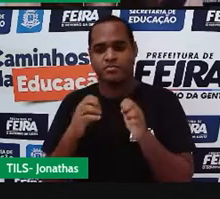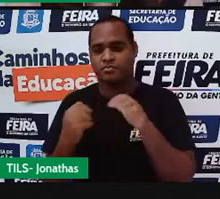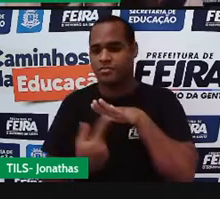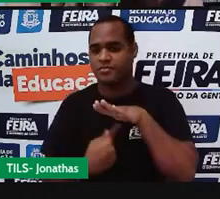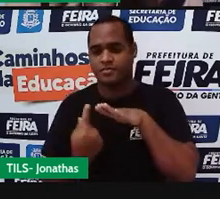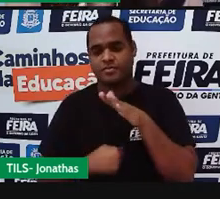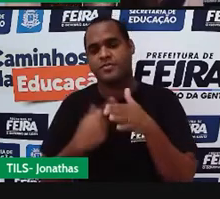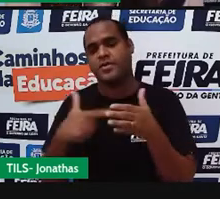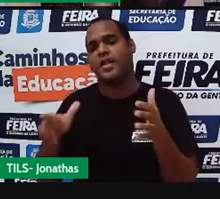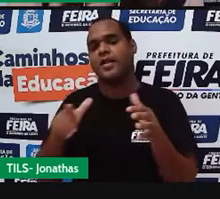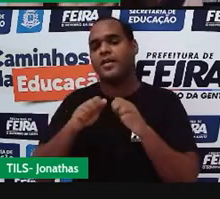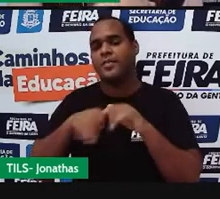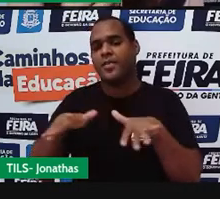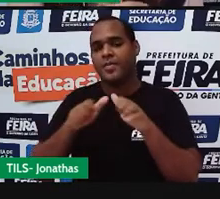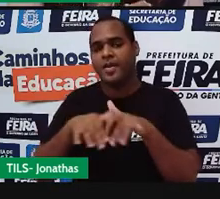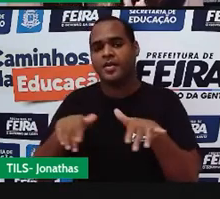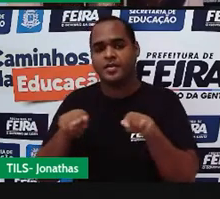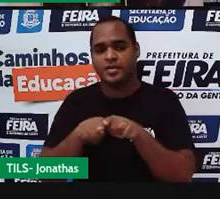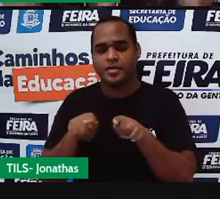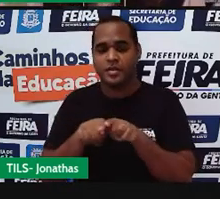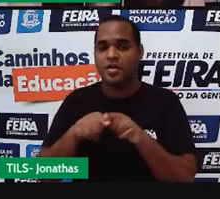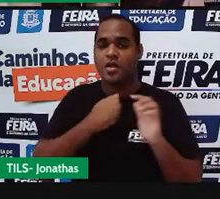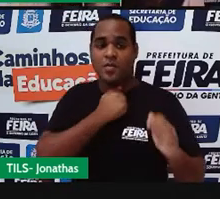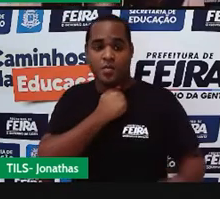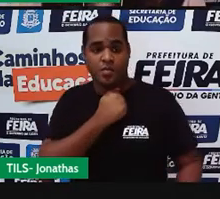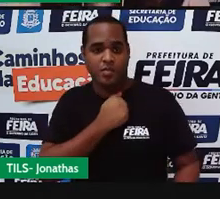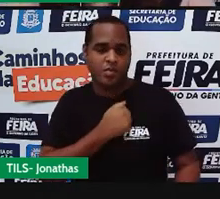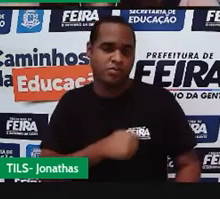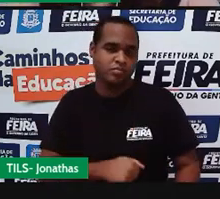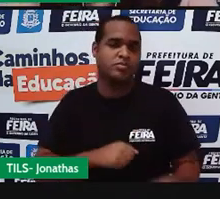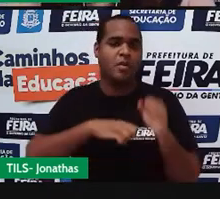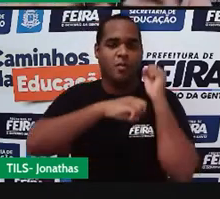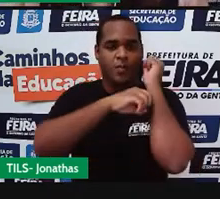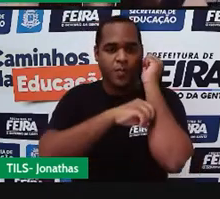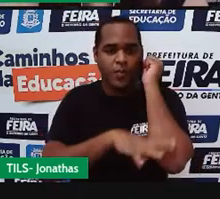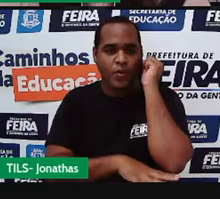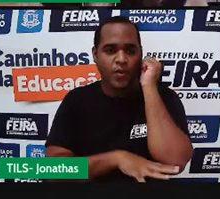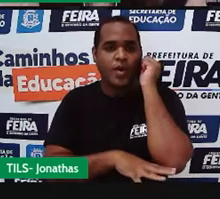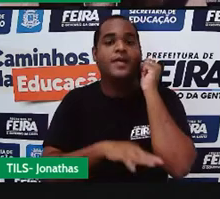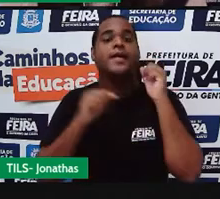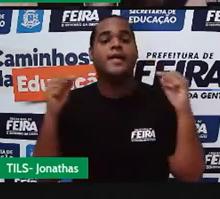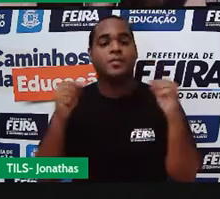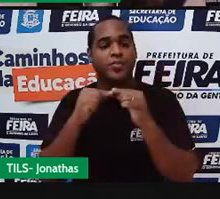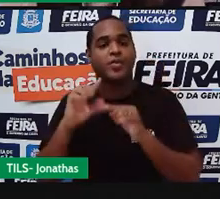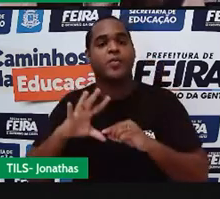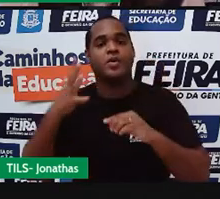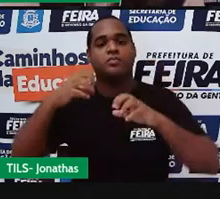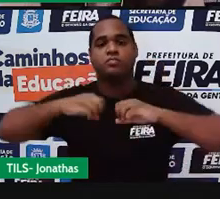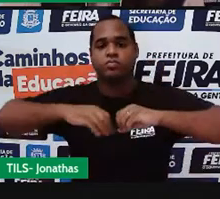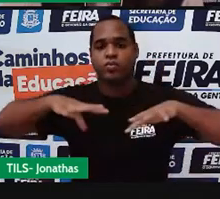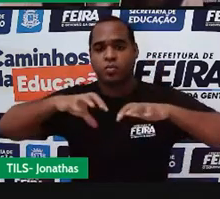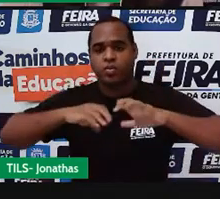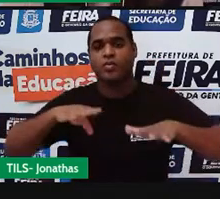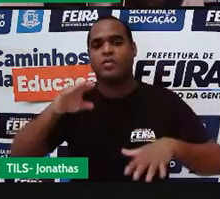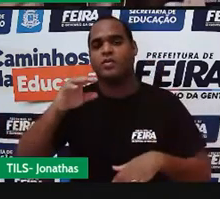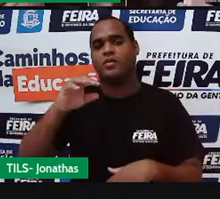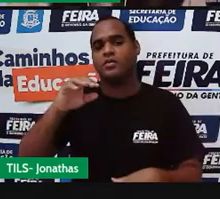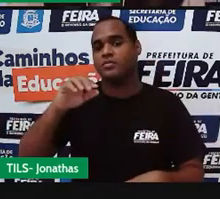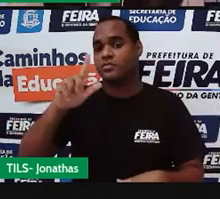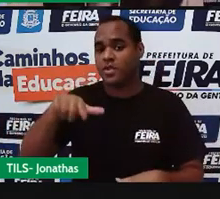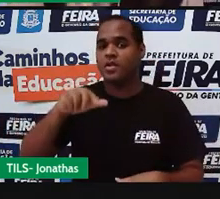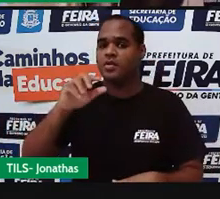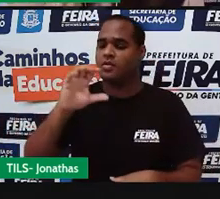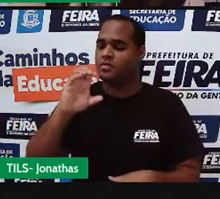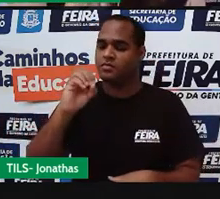também quando eles soltam as flatulências o com o mesmo eles acabam emitindo para a atmosfera esses gases